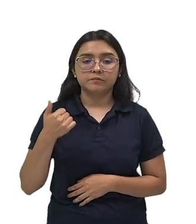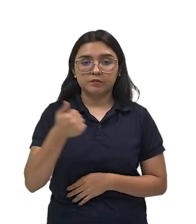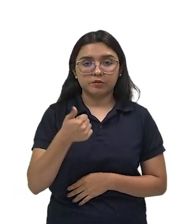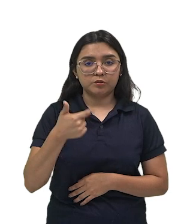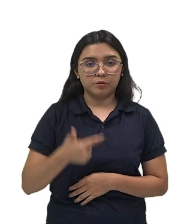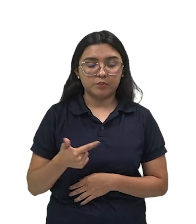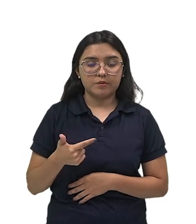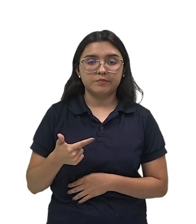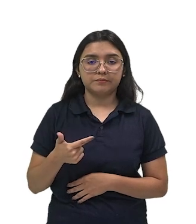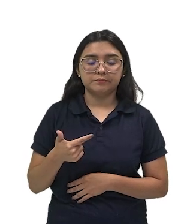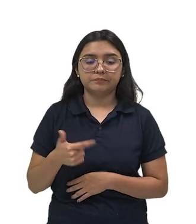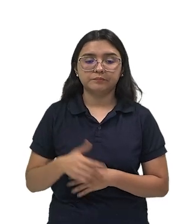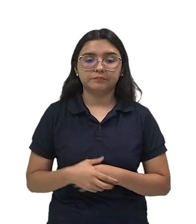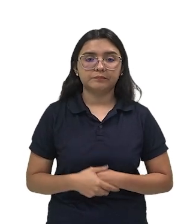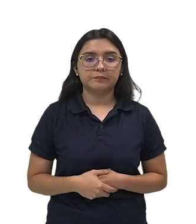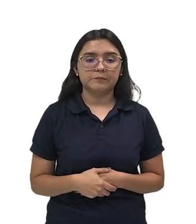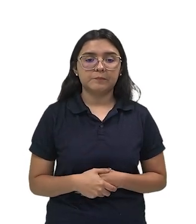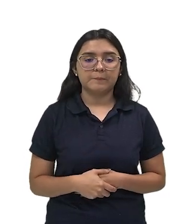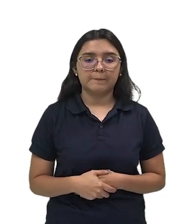12